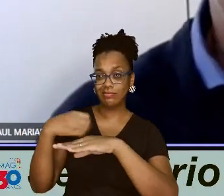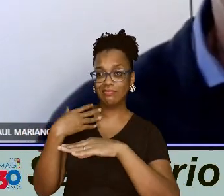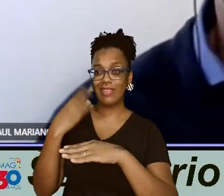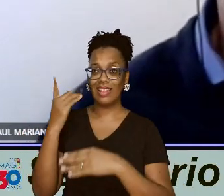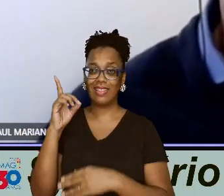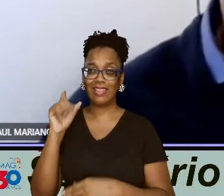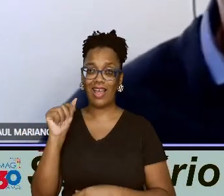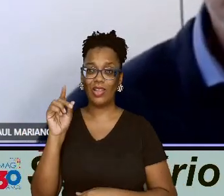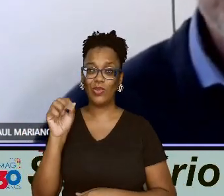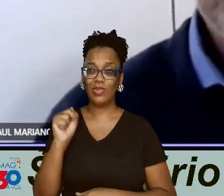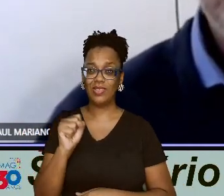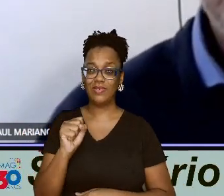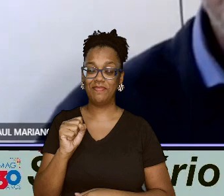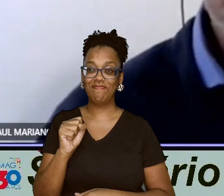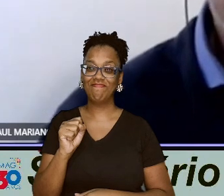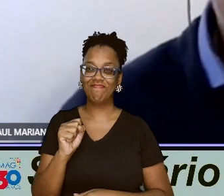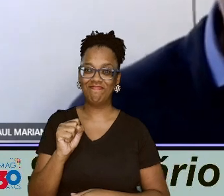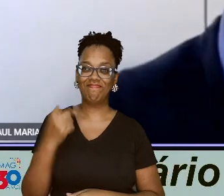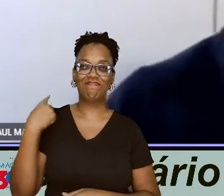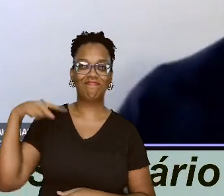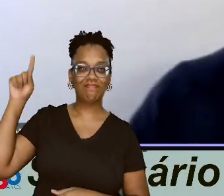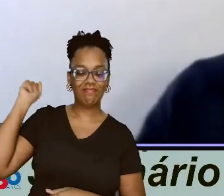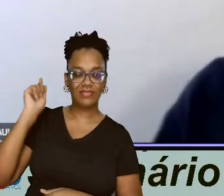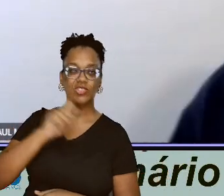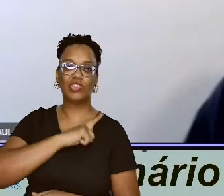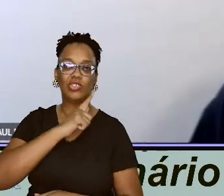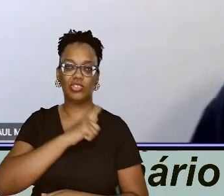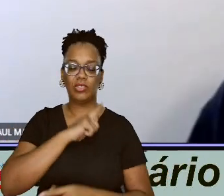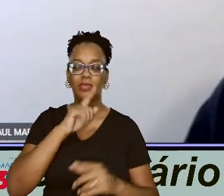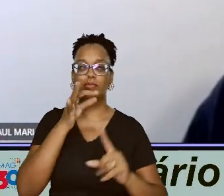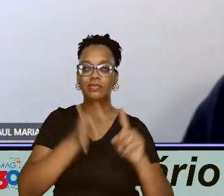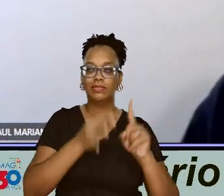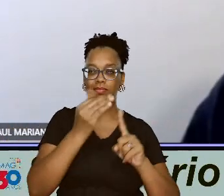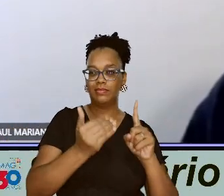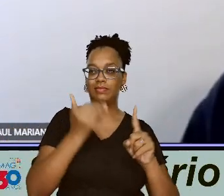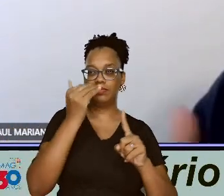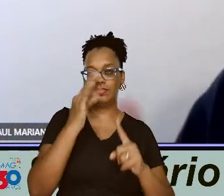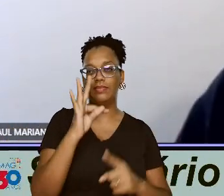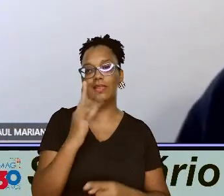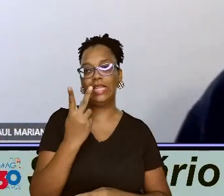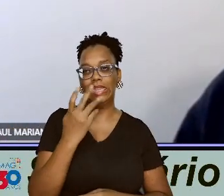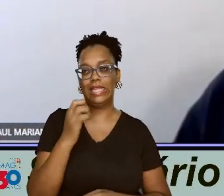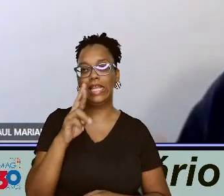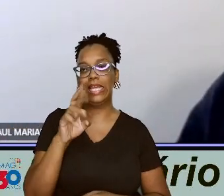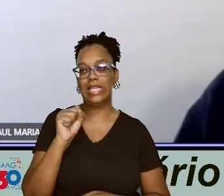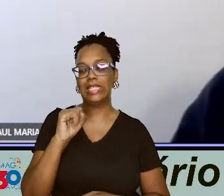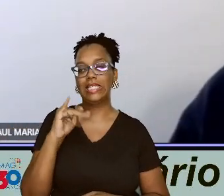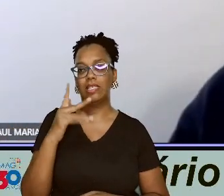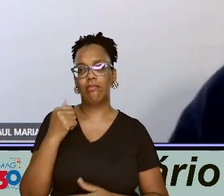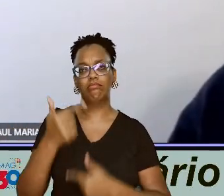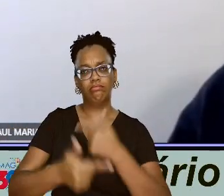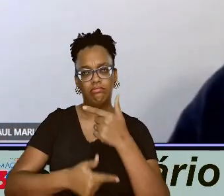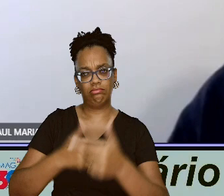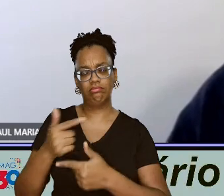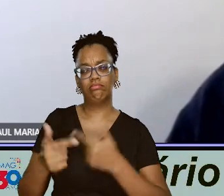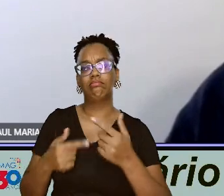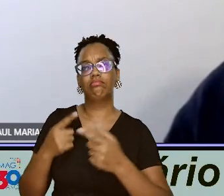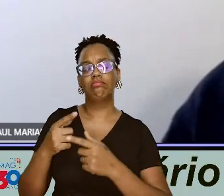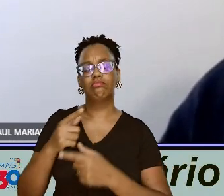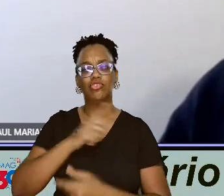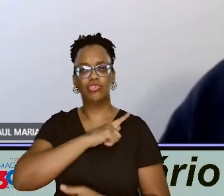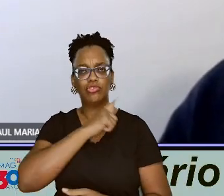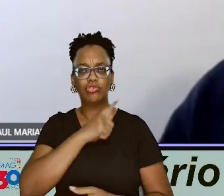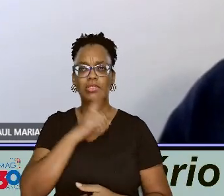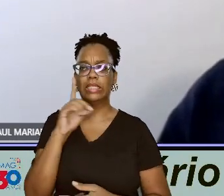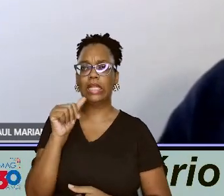E desde a última gestão da desembargadora Terezinha, tem sido feito um trabalho de gestão de dados. A